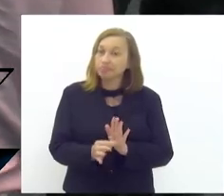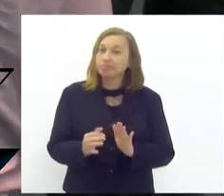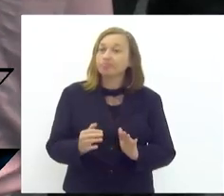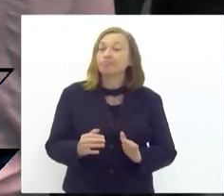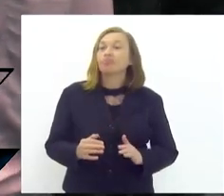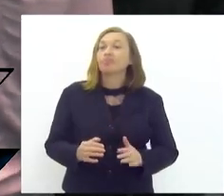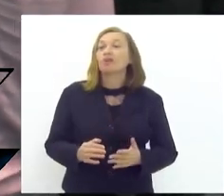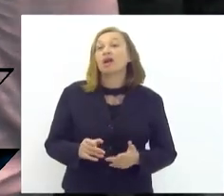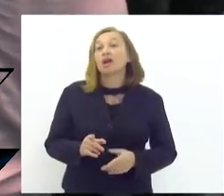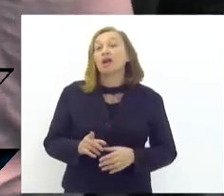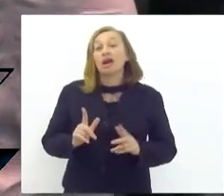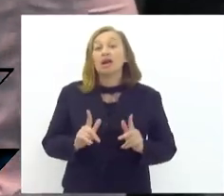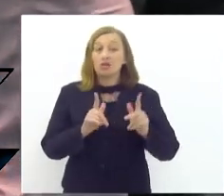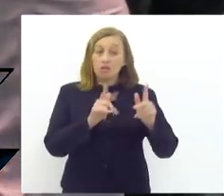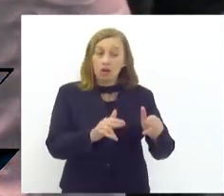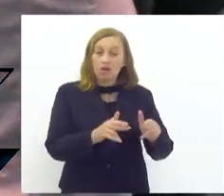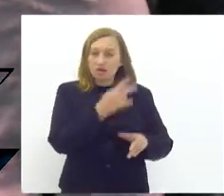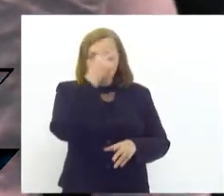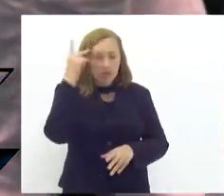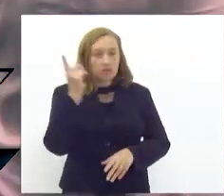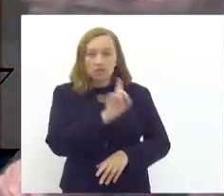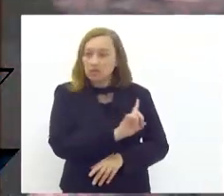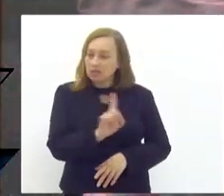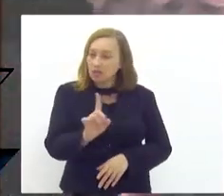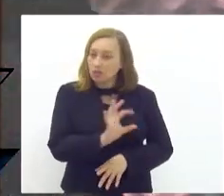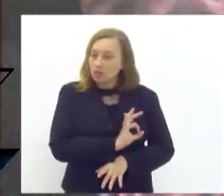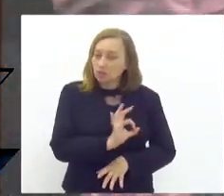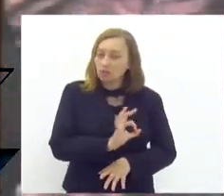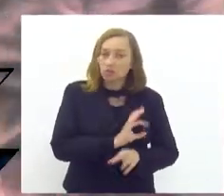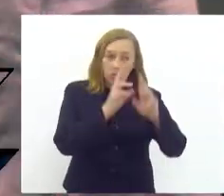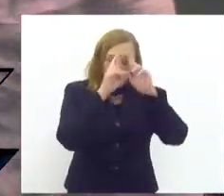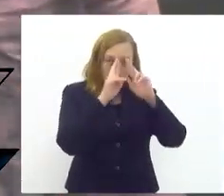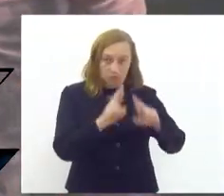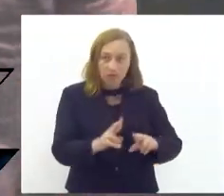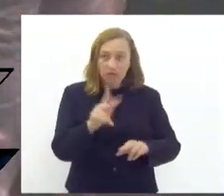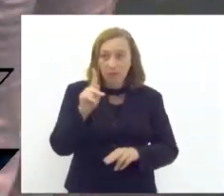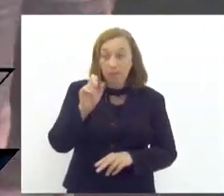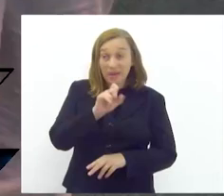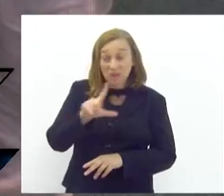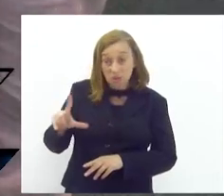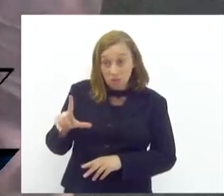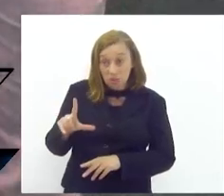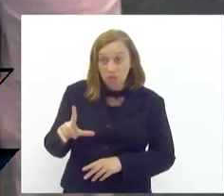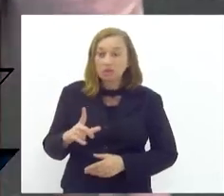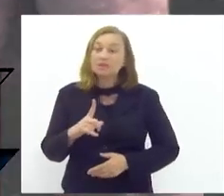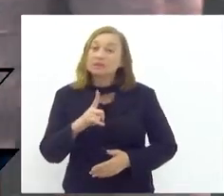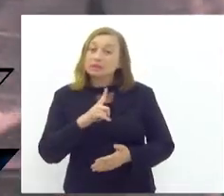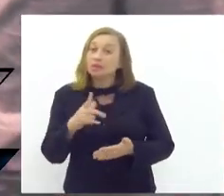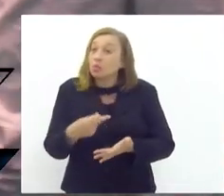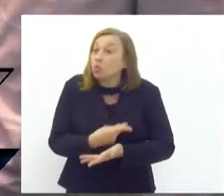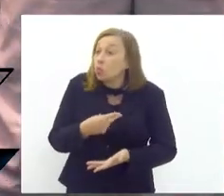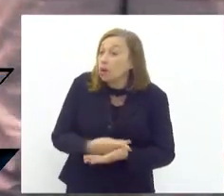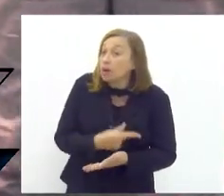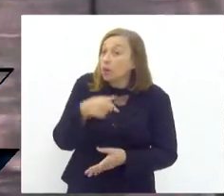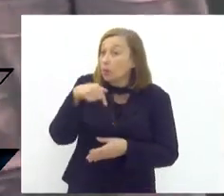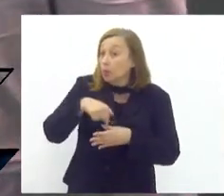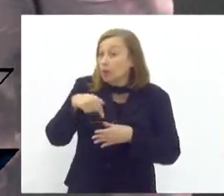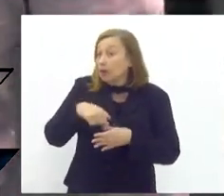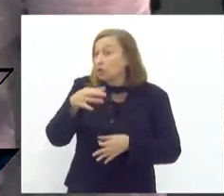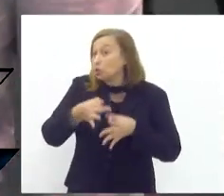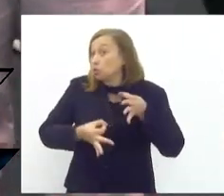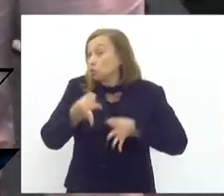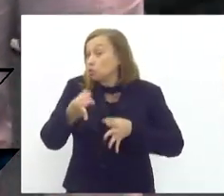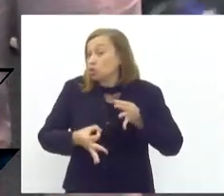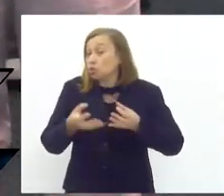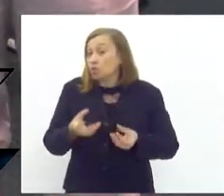não são policiais com todo respeito ao ao pessoal a uma em propriedade jurídica quando se